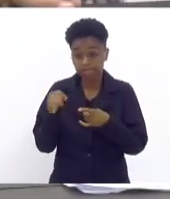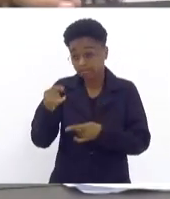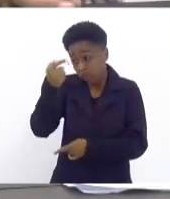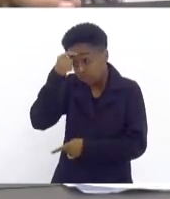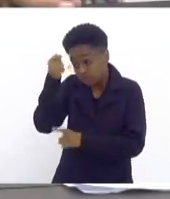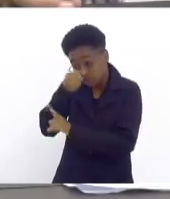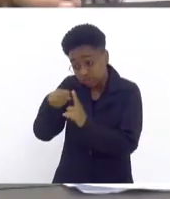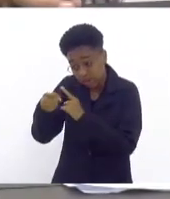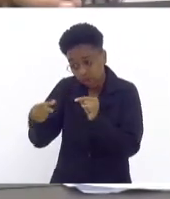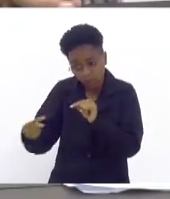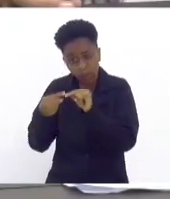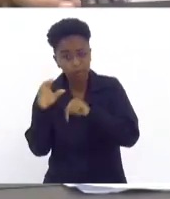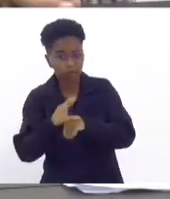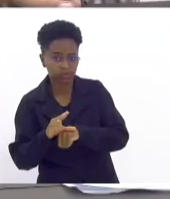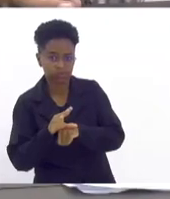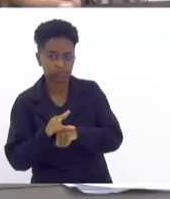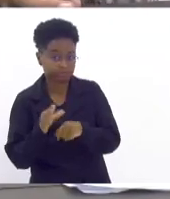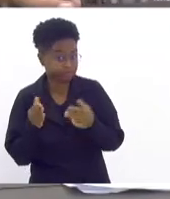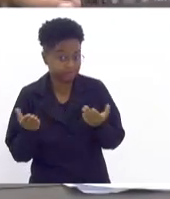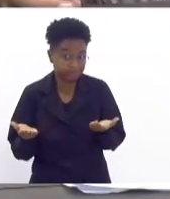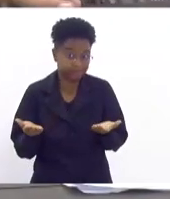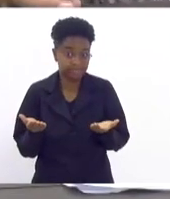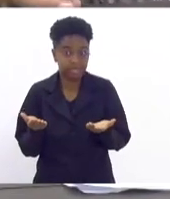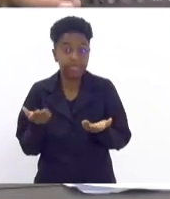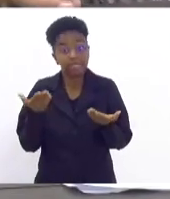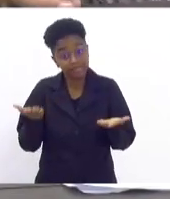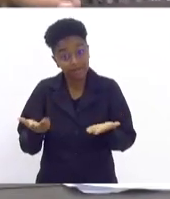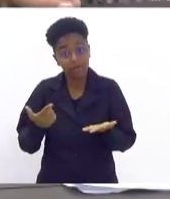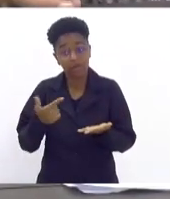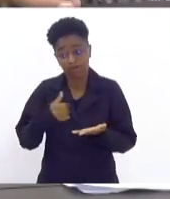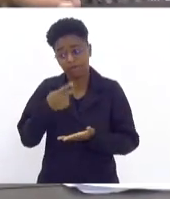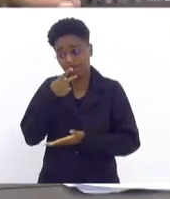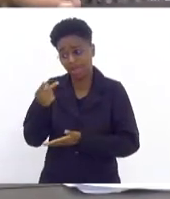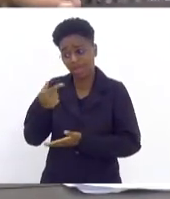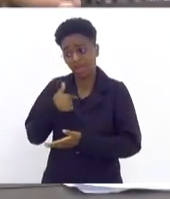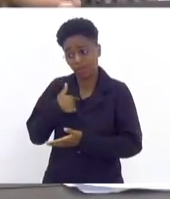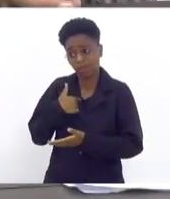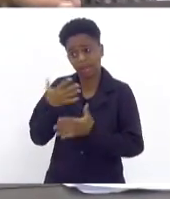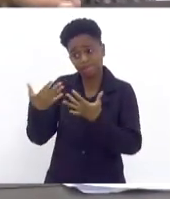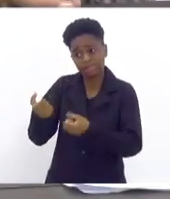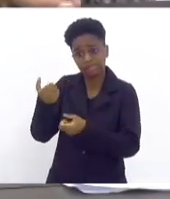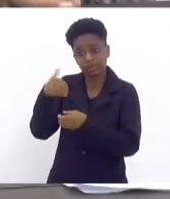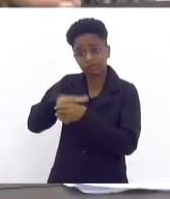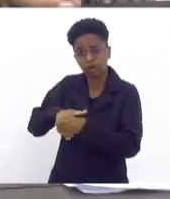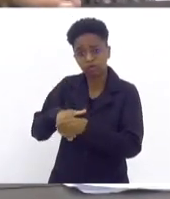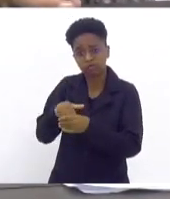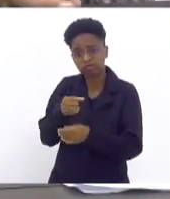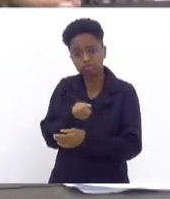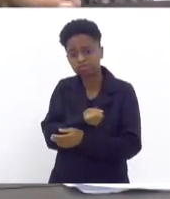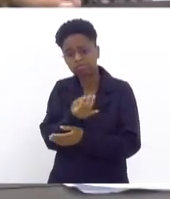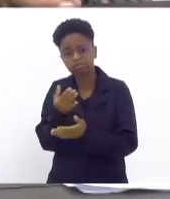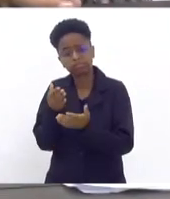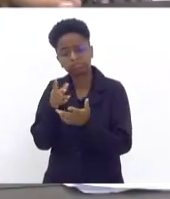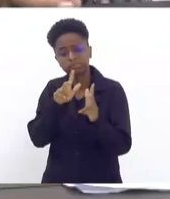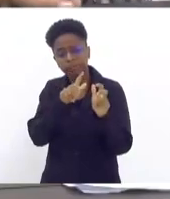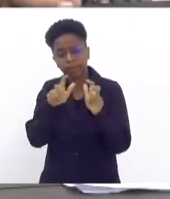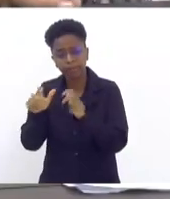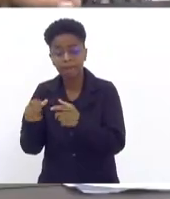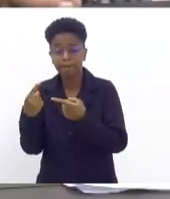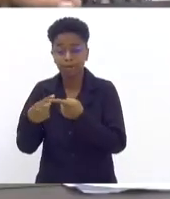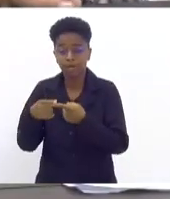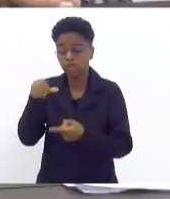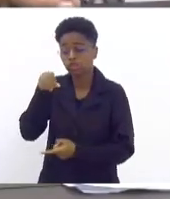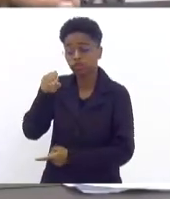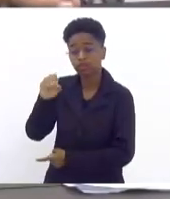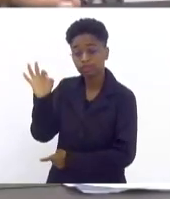social passa a ser constitucional. Então, eu quero dizer que eu adotarei esse voto em várias questões, porque 90% das coisas